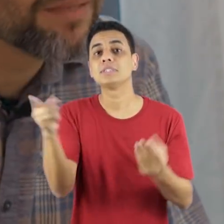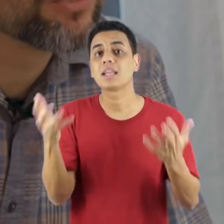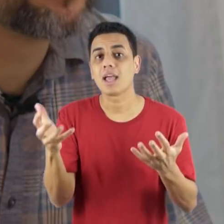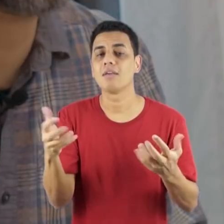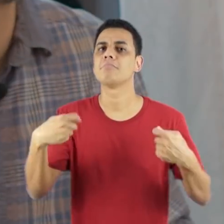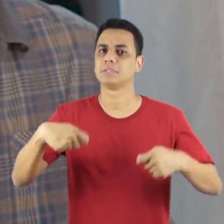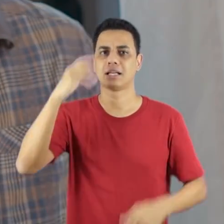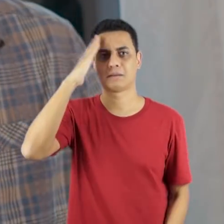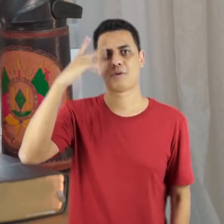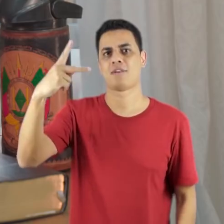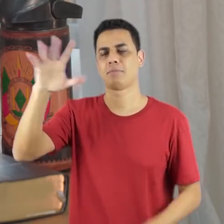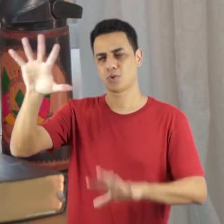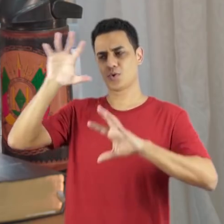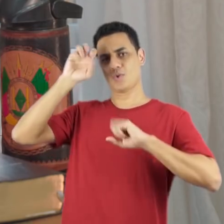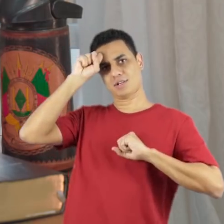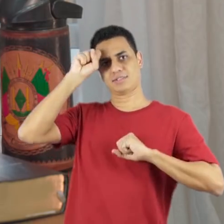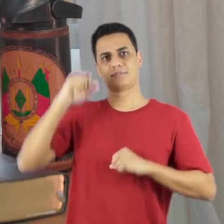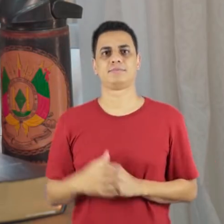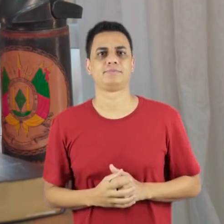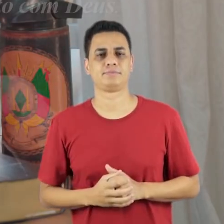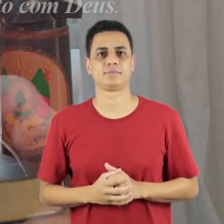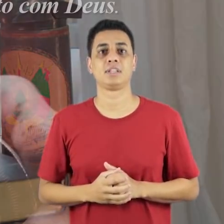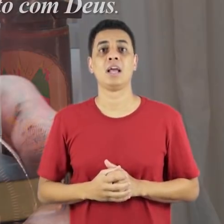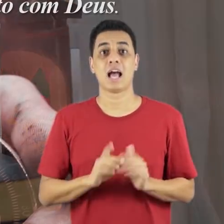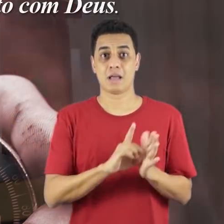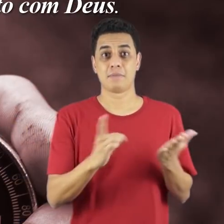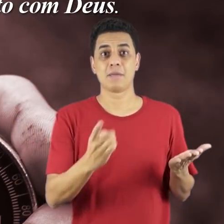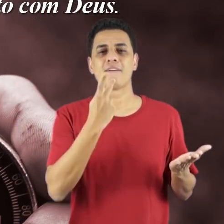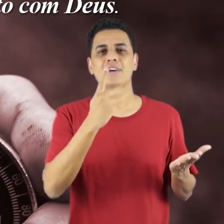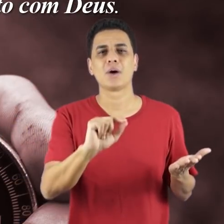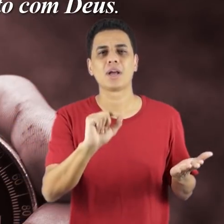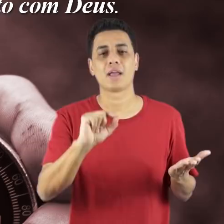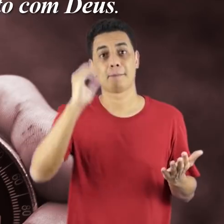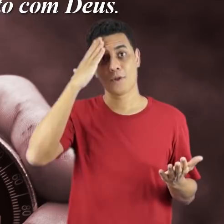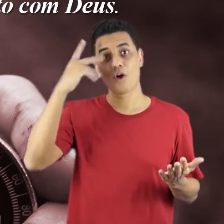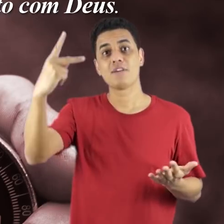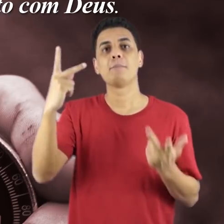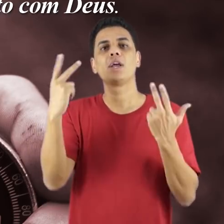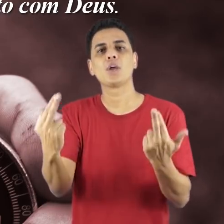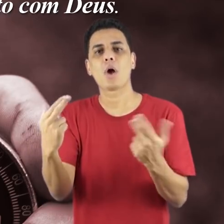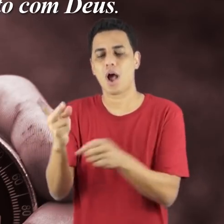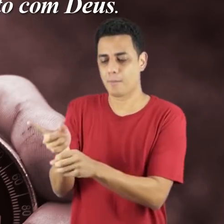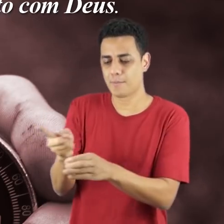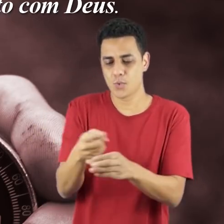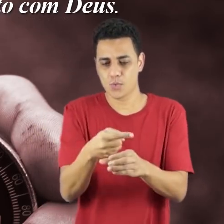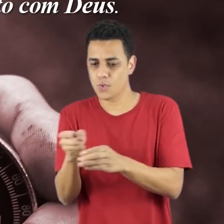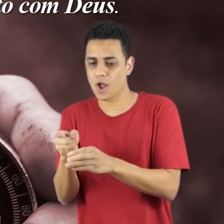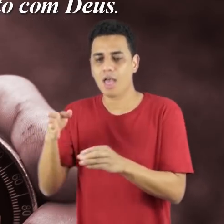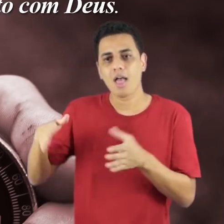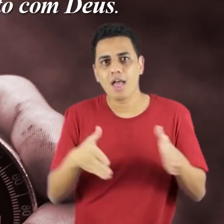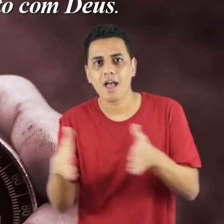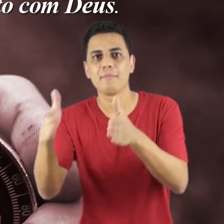absorver a sabedoria de Provérbios. A síntese da Bíblia de Estudo, NVT, diz que Provérbios é uma bússola que nos ajuda a navegar pelas